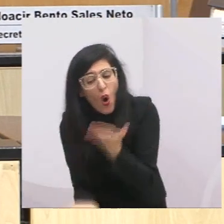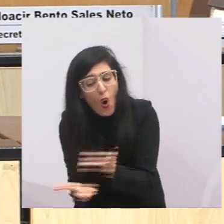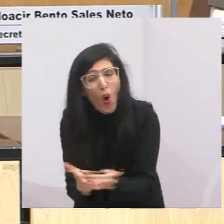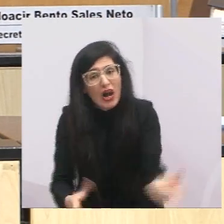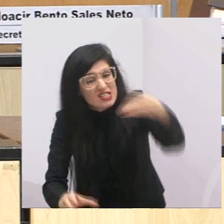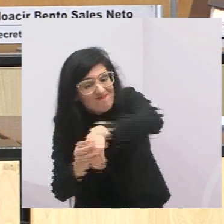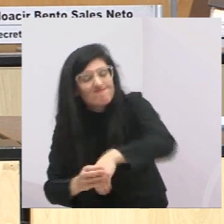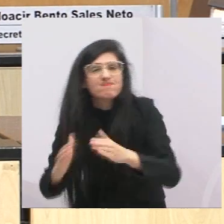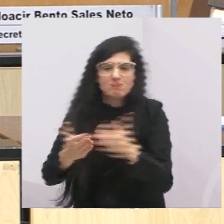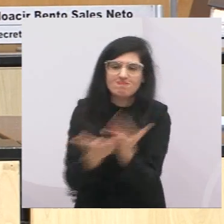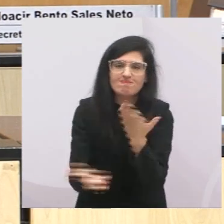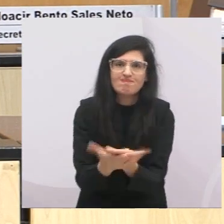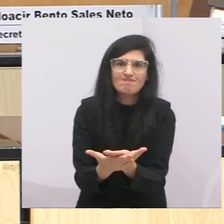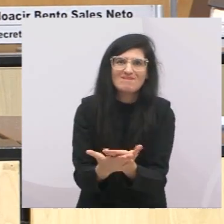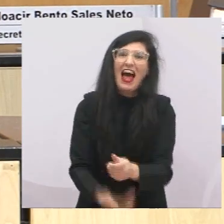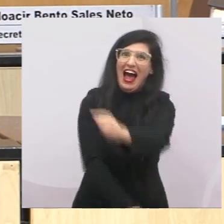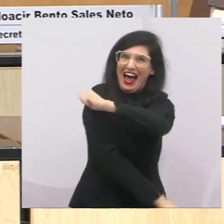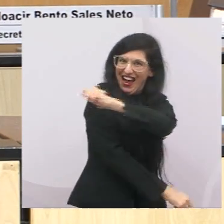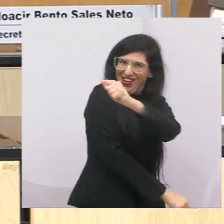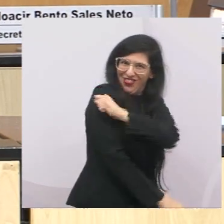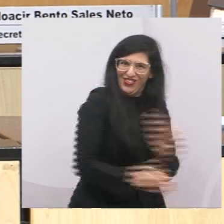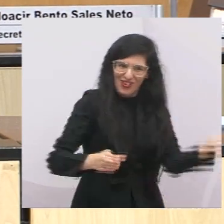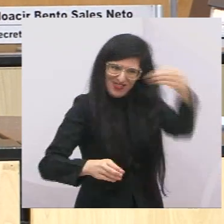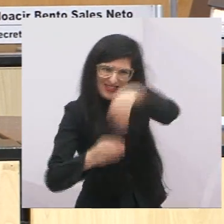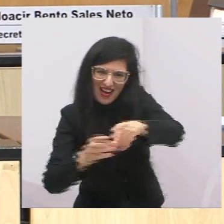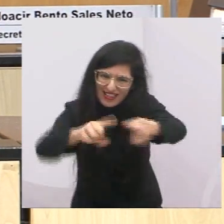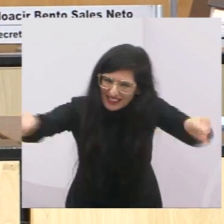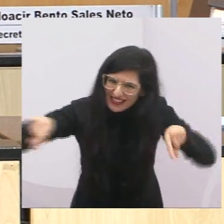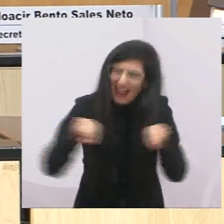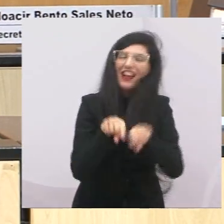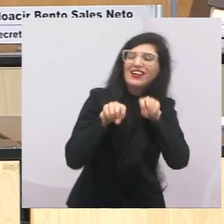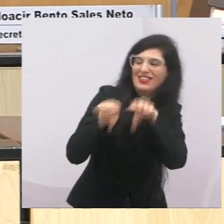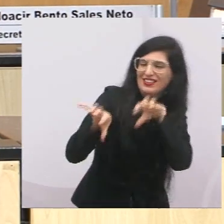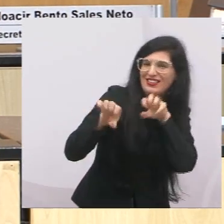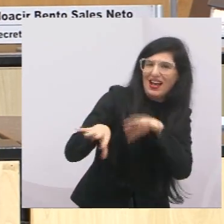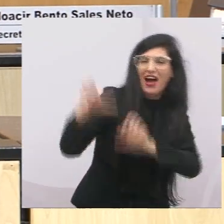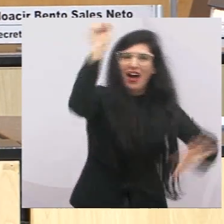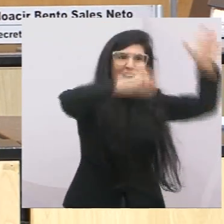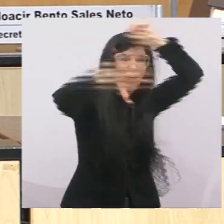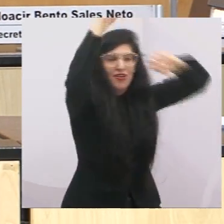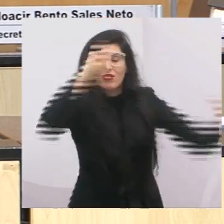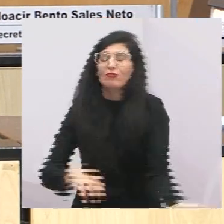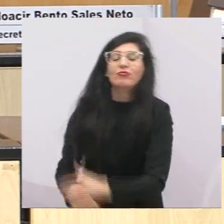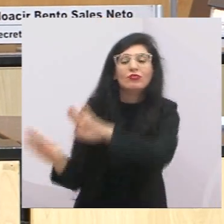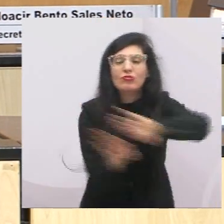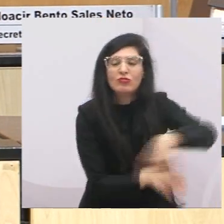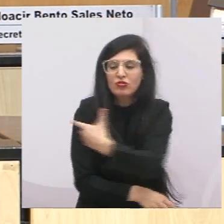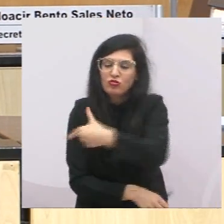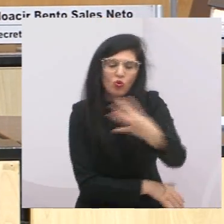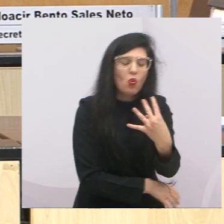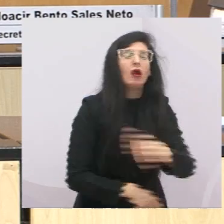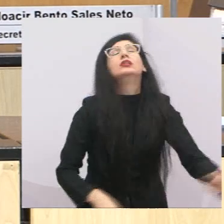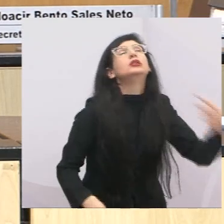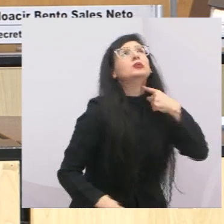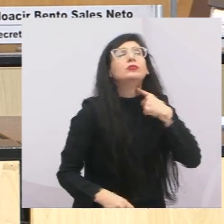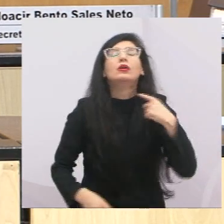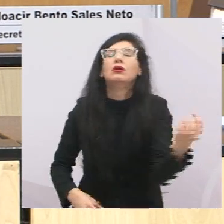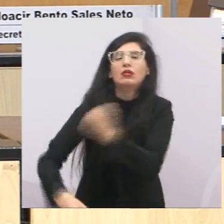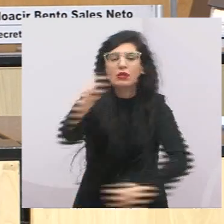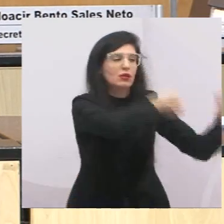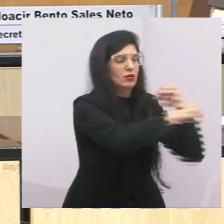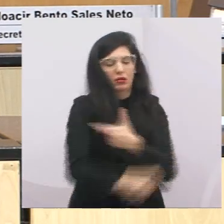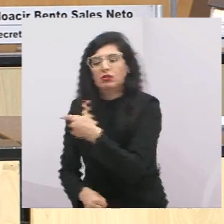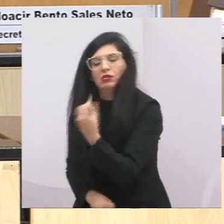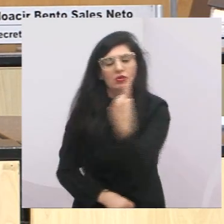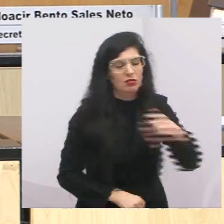colaboraria com o retorno à sala de aula. E considerando a resposta datada de 24 de maio de 2019, ríspida e surpreendente, uma